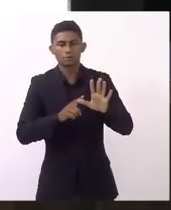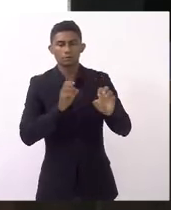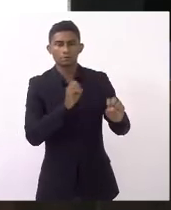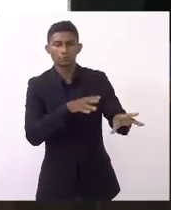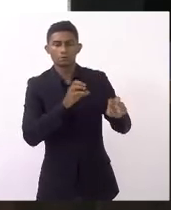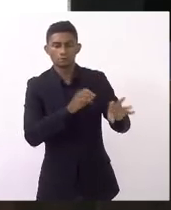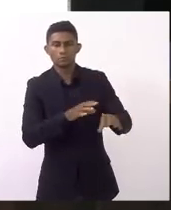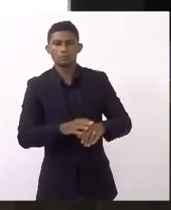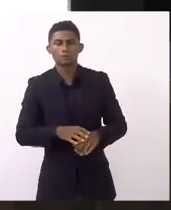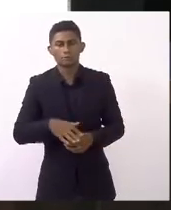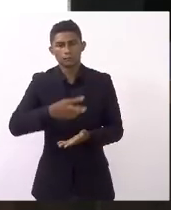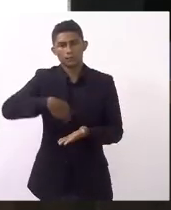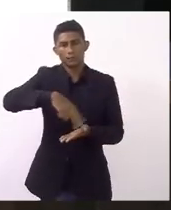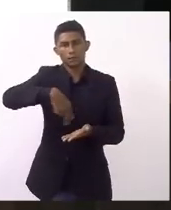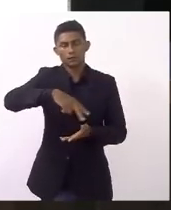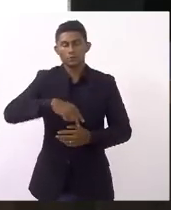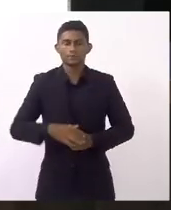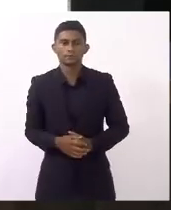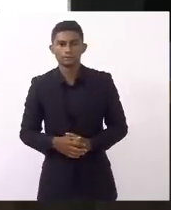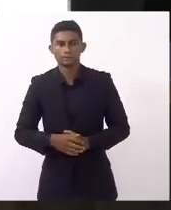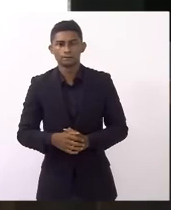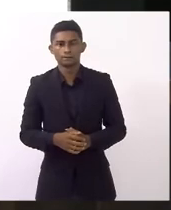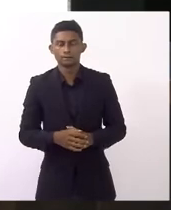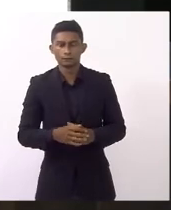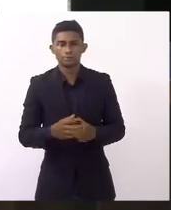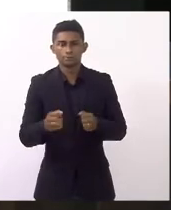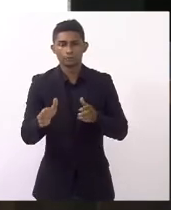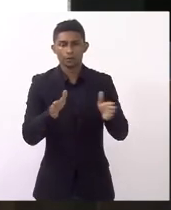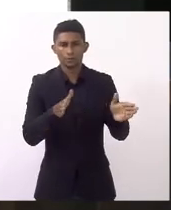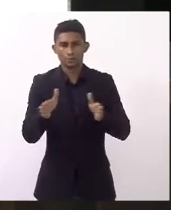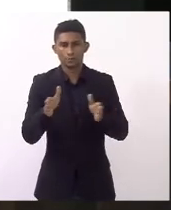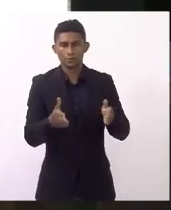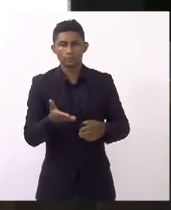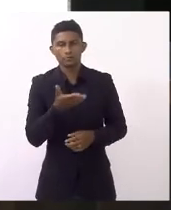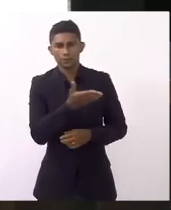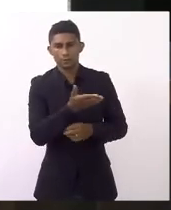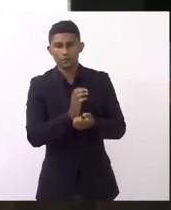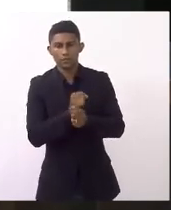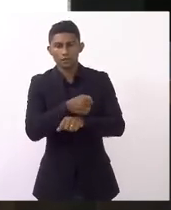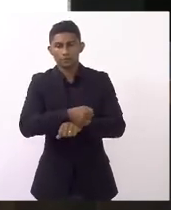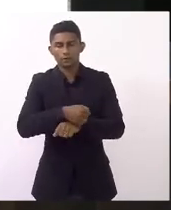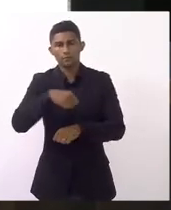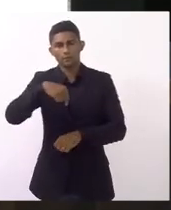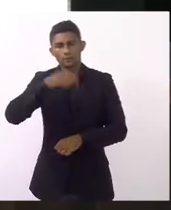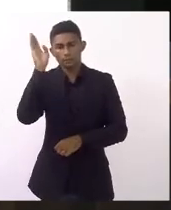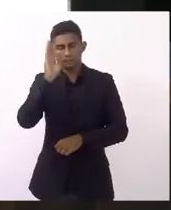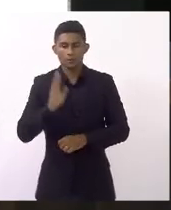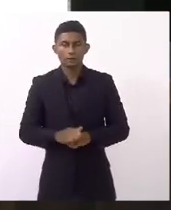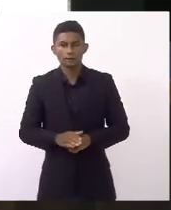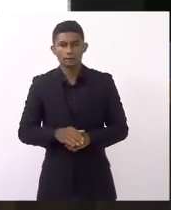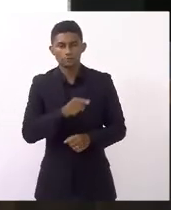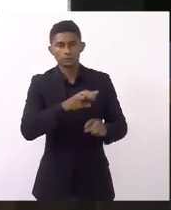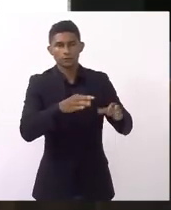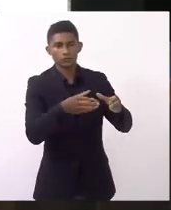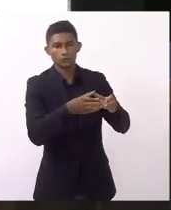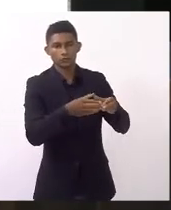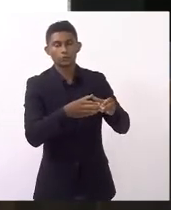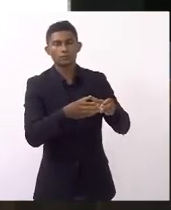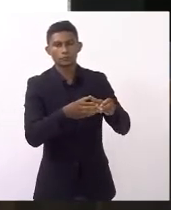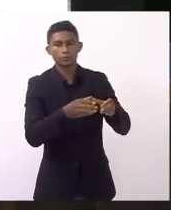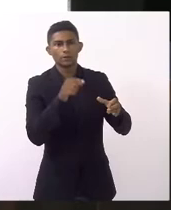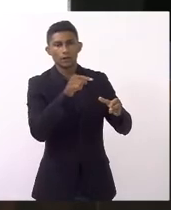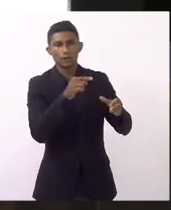indumentária e dança durante o período do processo de escravidão no Brasil A Irmandade da Boa Morte